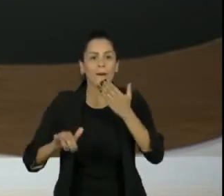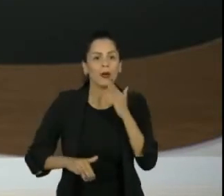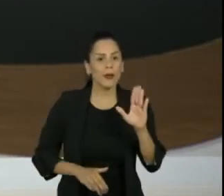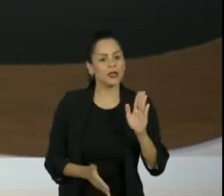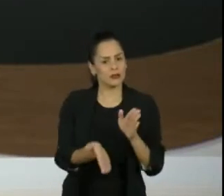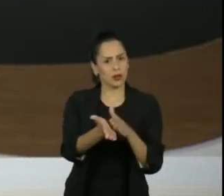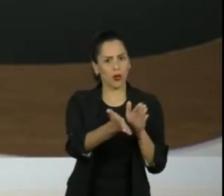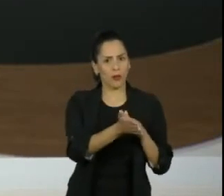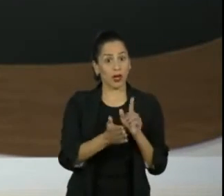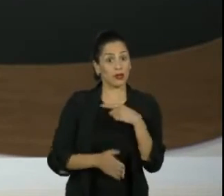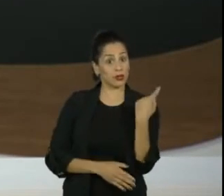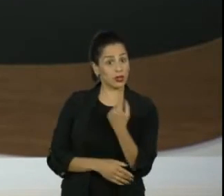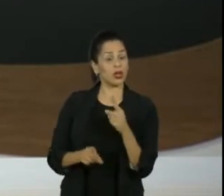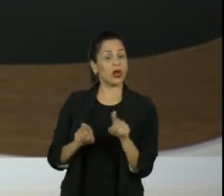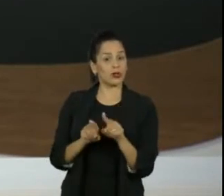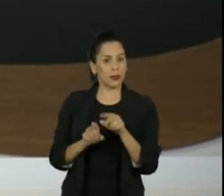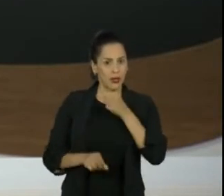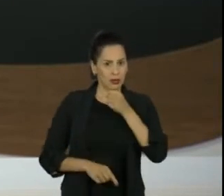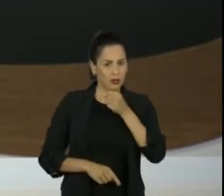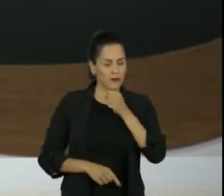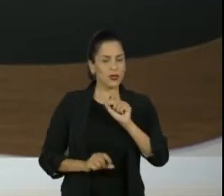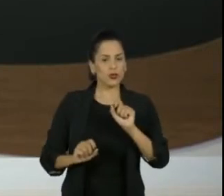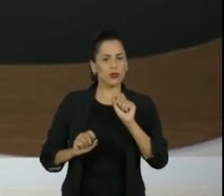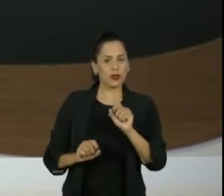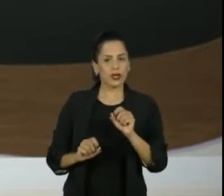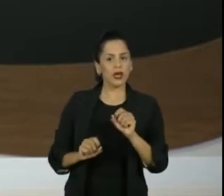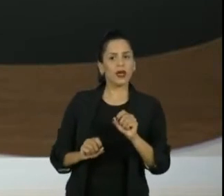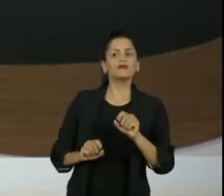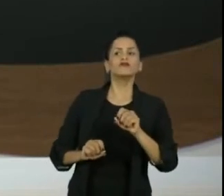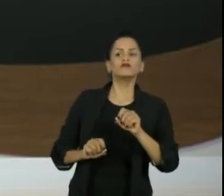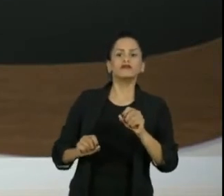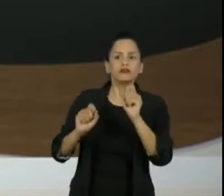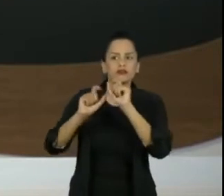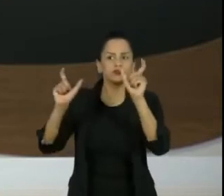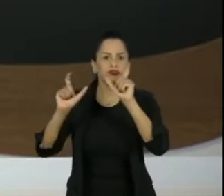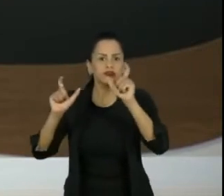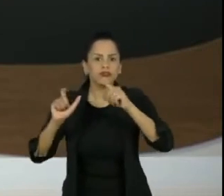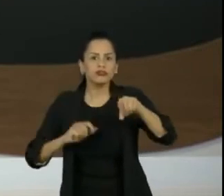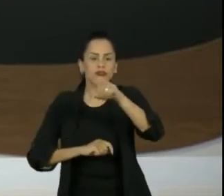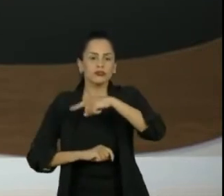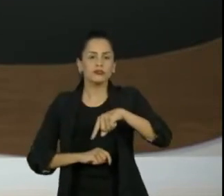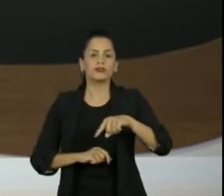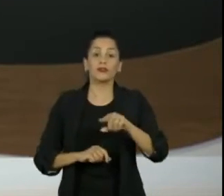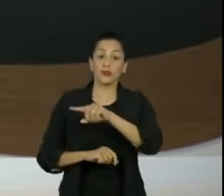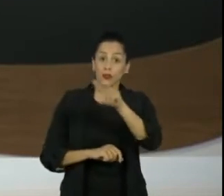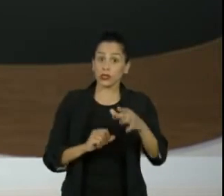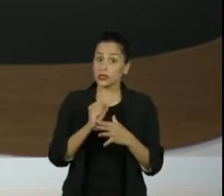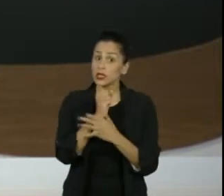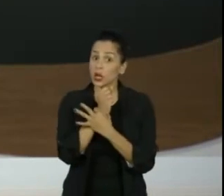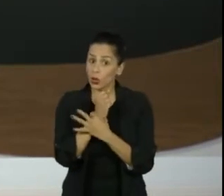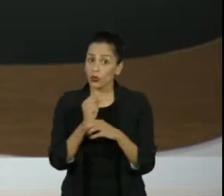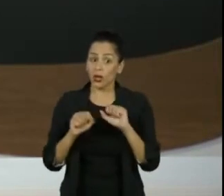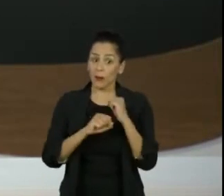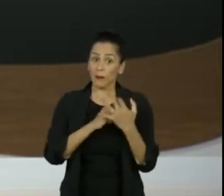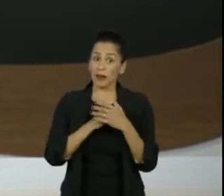luz sobre os eleitos e suas realizações. Fiquem bem seguros, porque a pandemia não só não acabou, como está